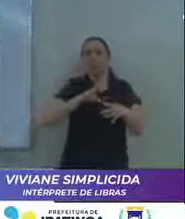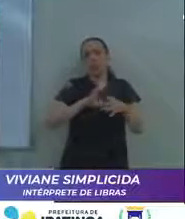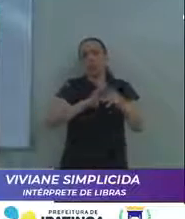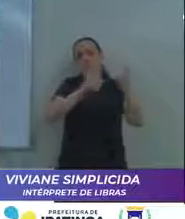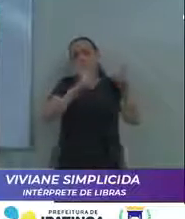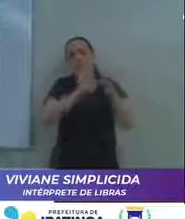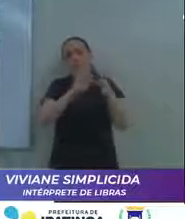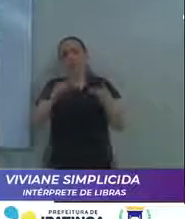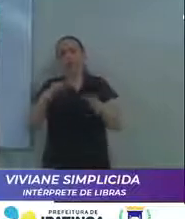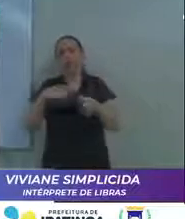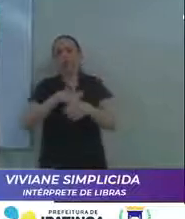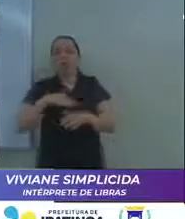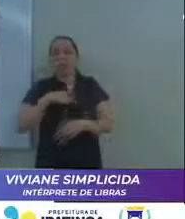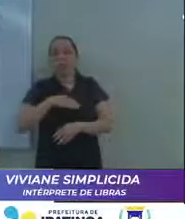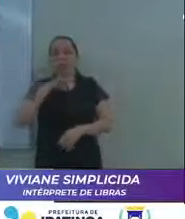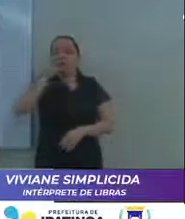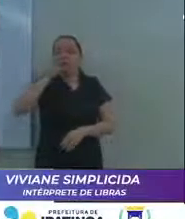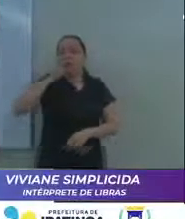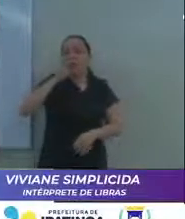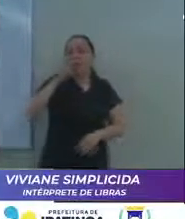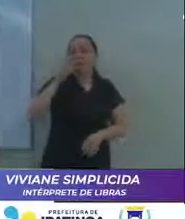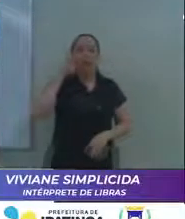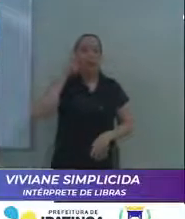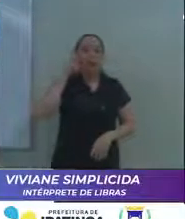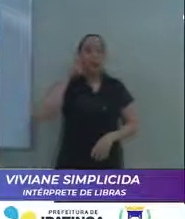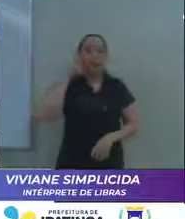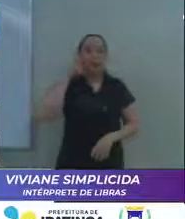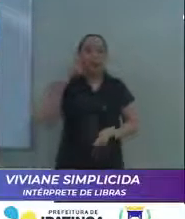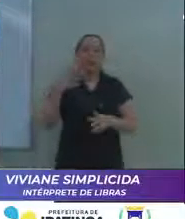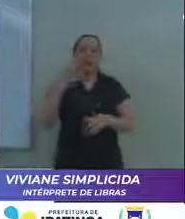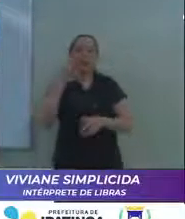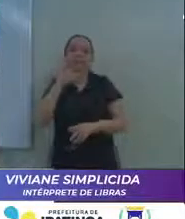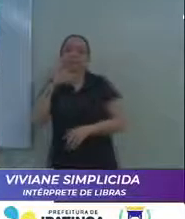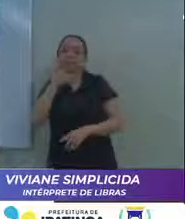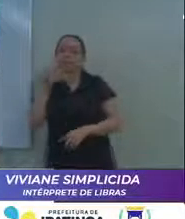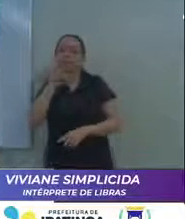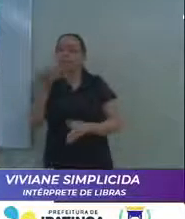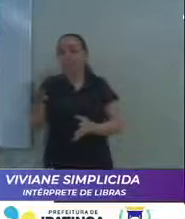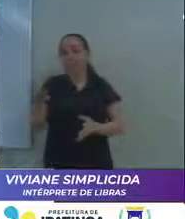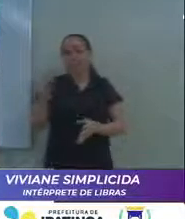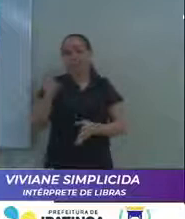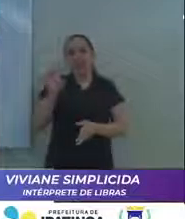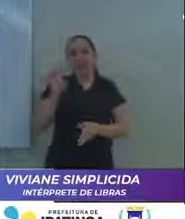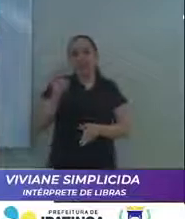tomar uns drinks também, gente, porque a gente também não é só o que a